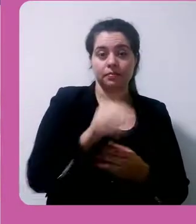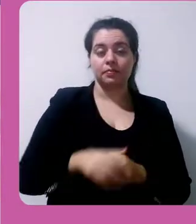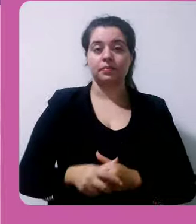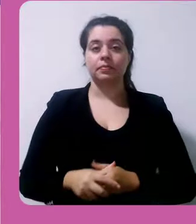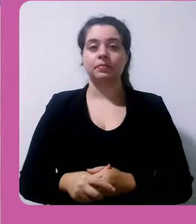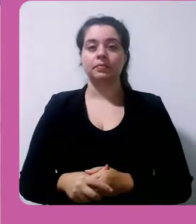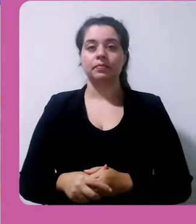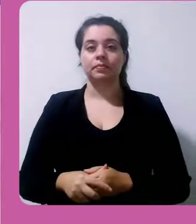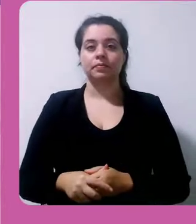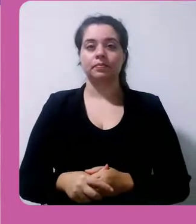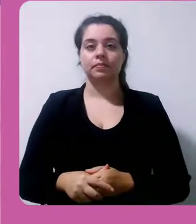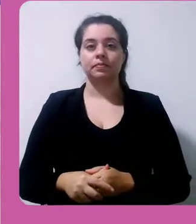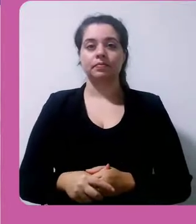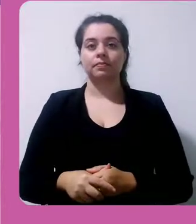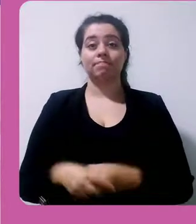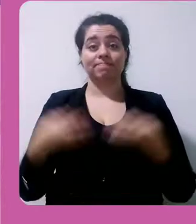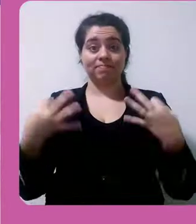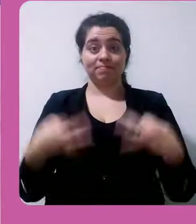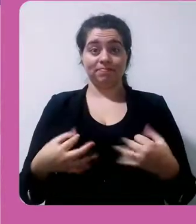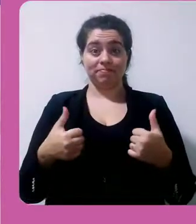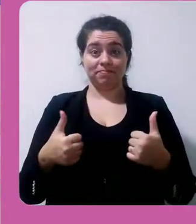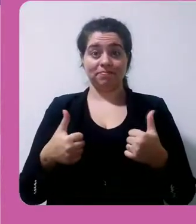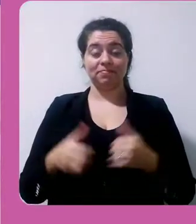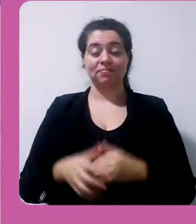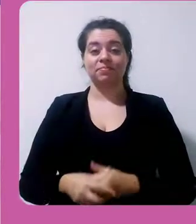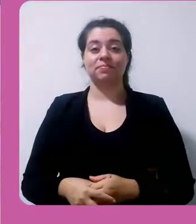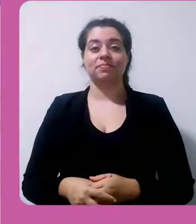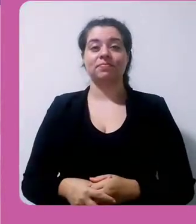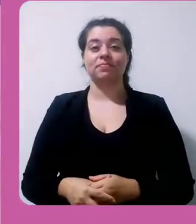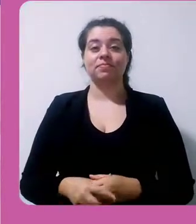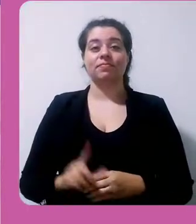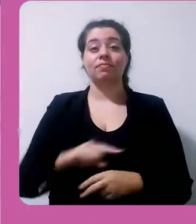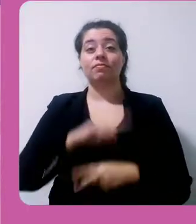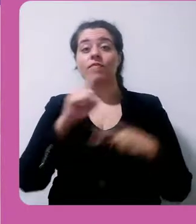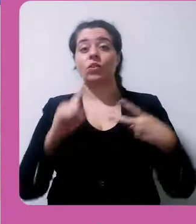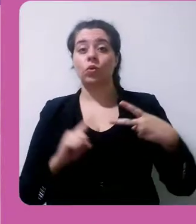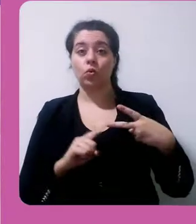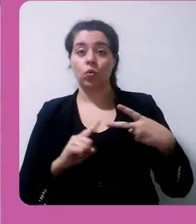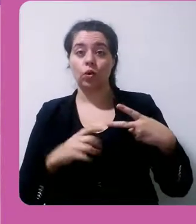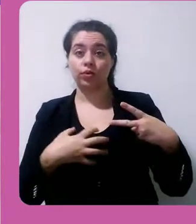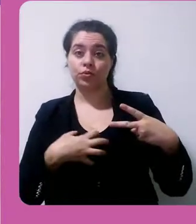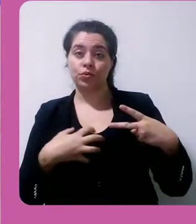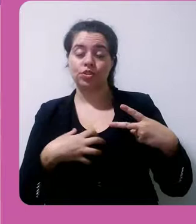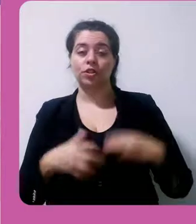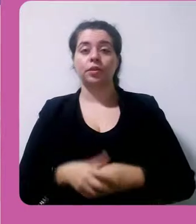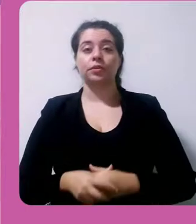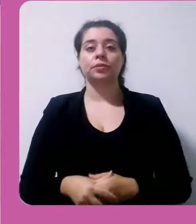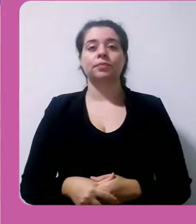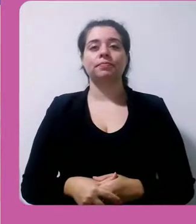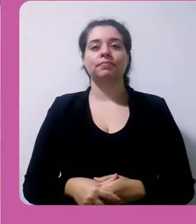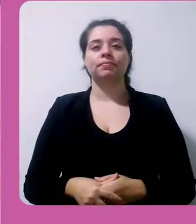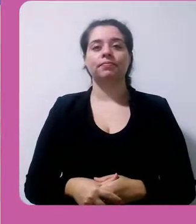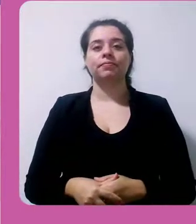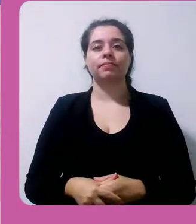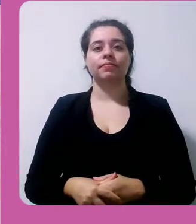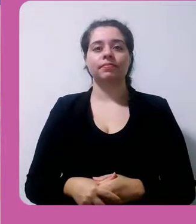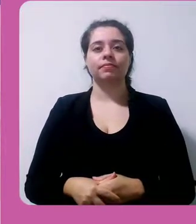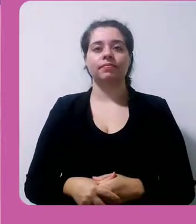Tá certo? A outra opção é clicarmos uma única